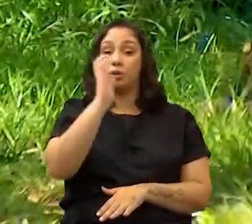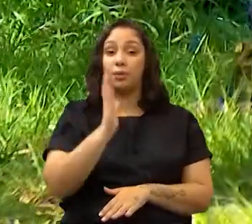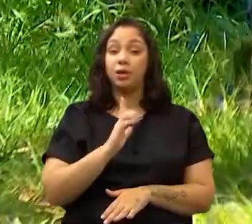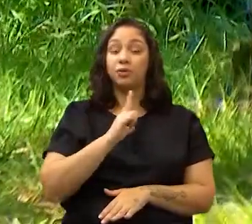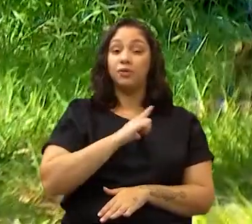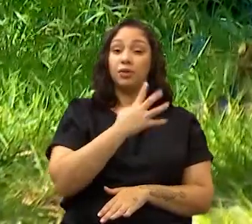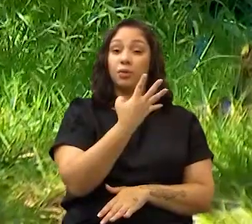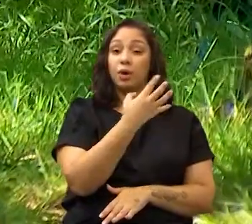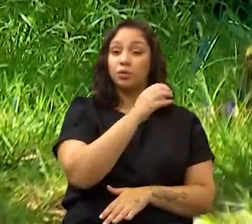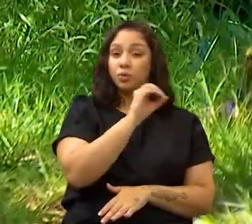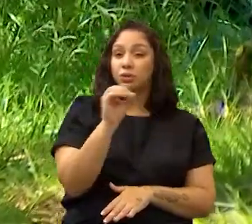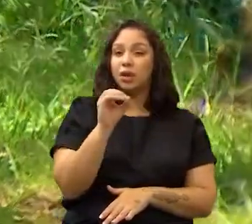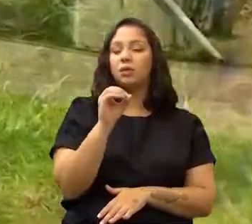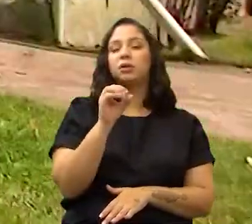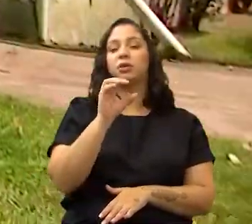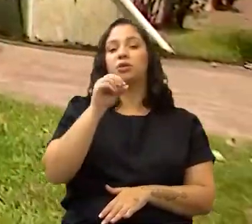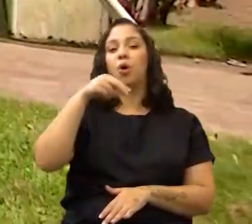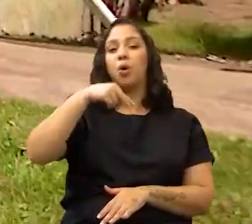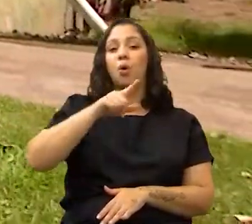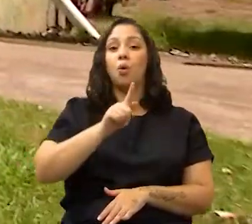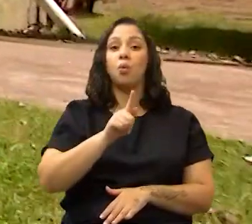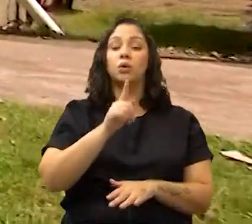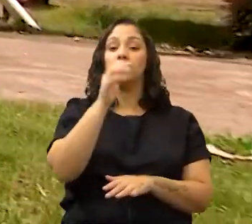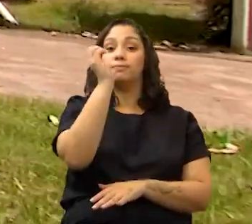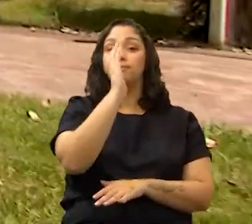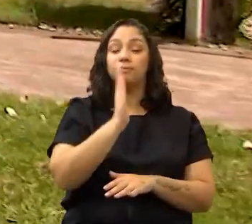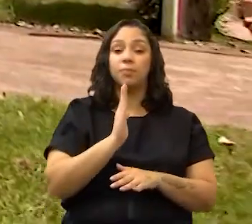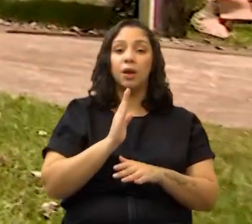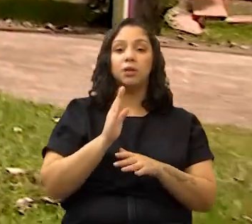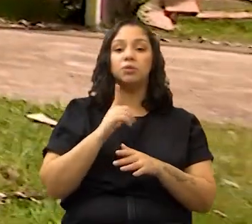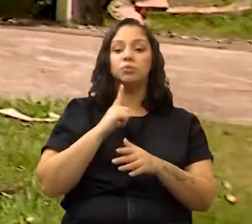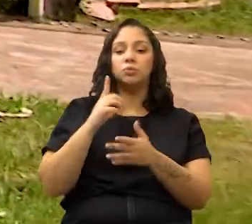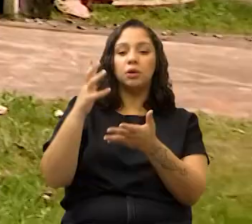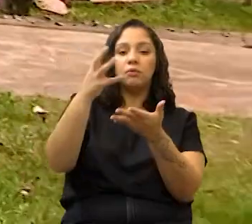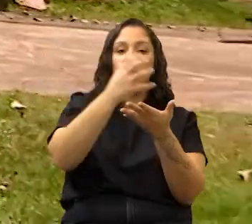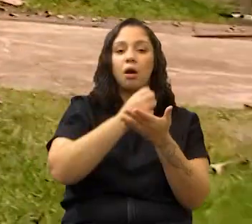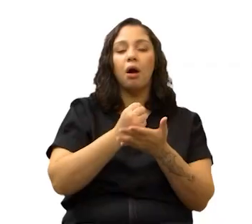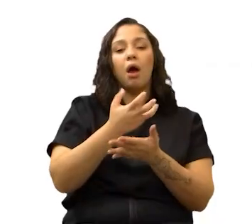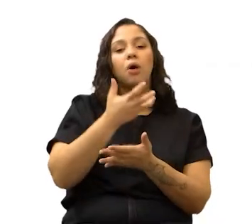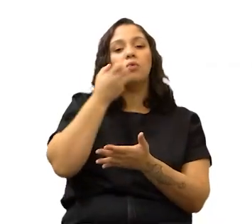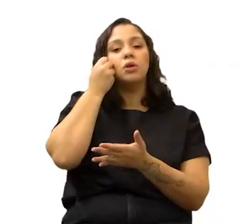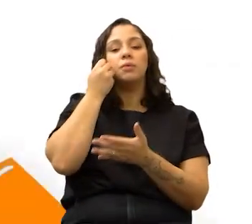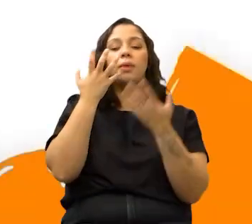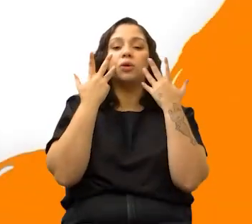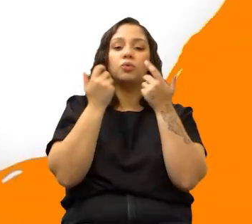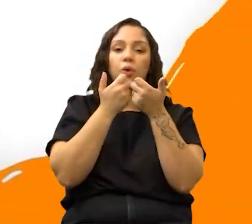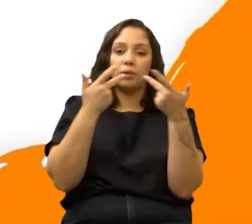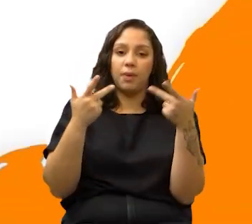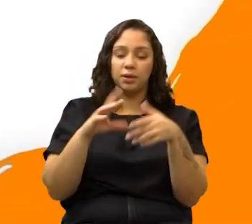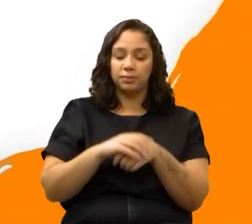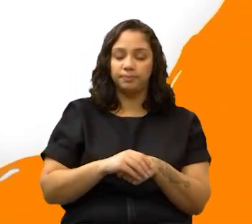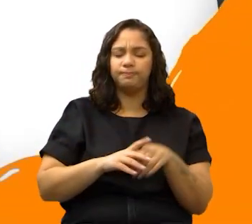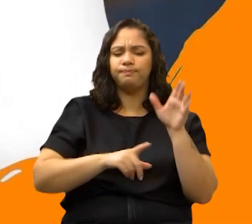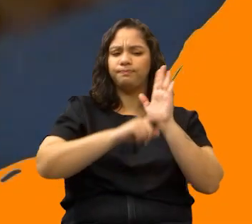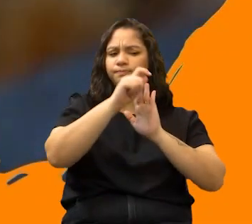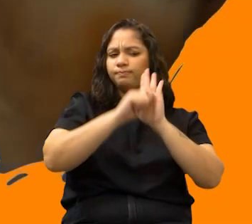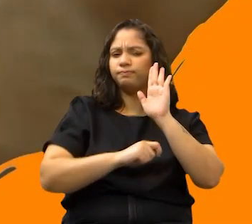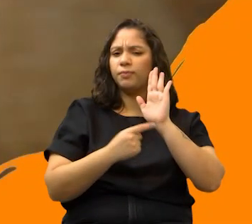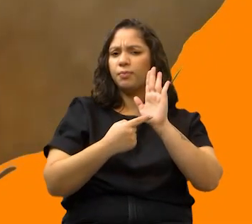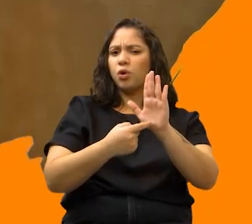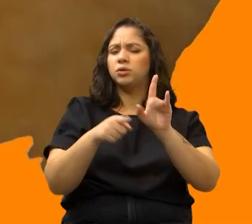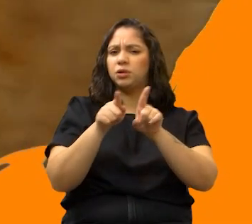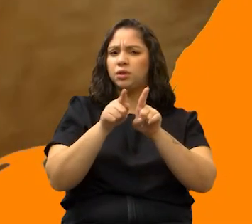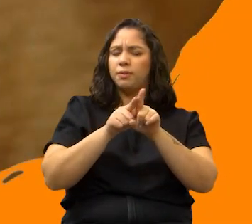400 ONGs de todo o país que trabalham no acolhimento dos bichos. O relatório destaca ainda uma mudança